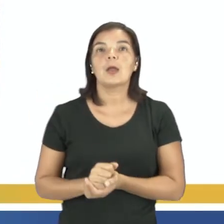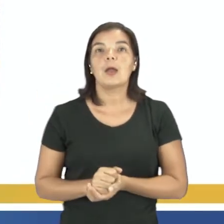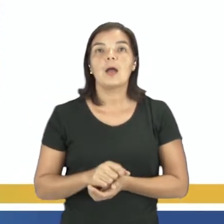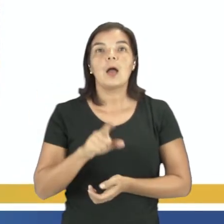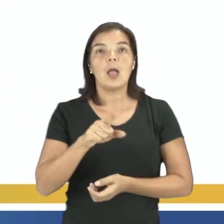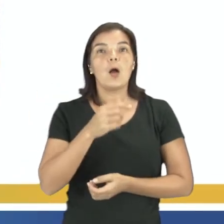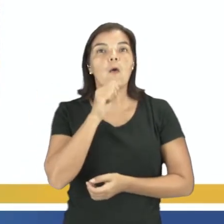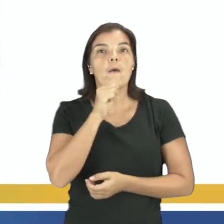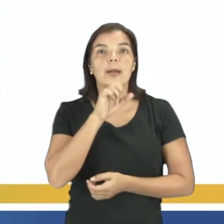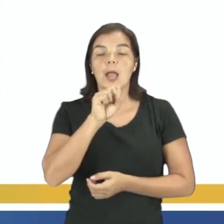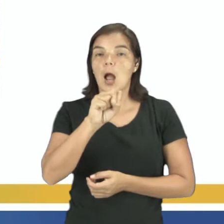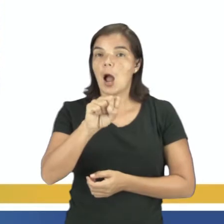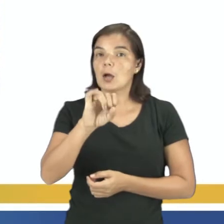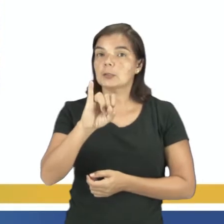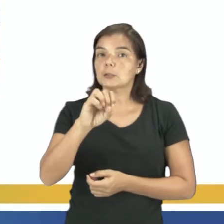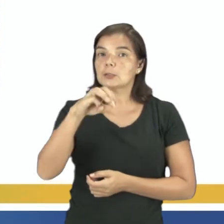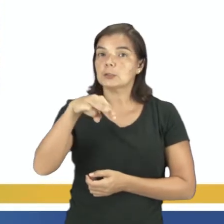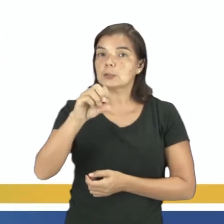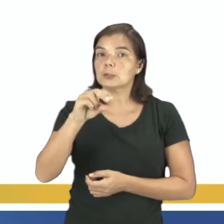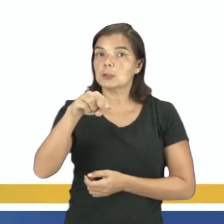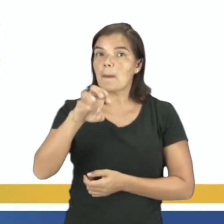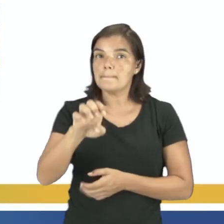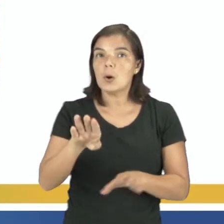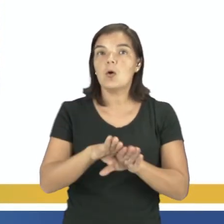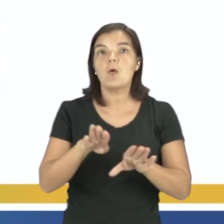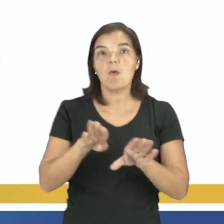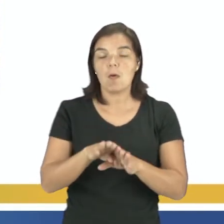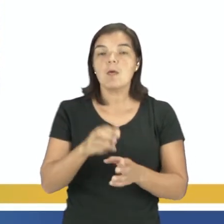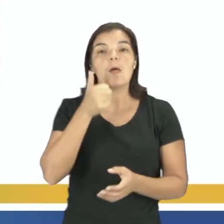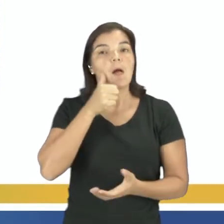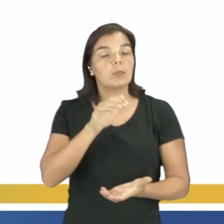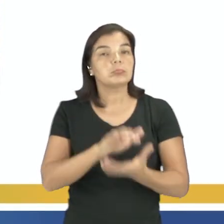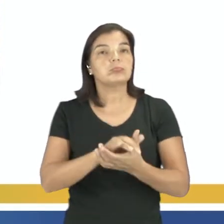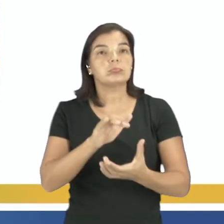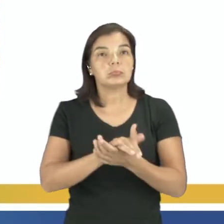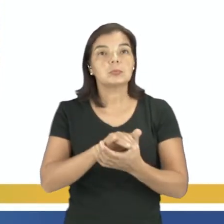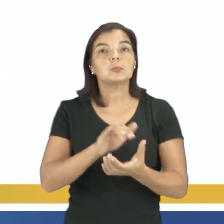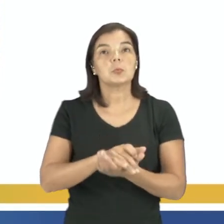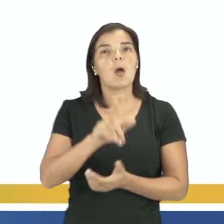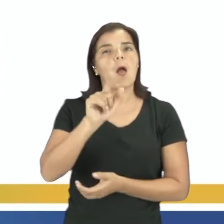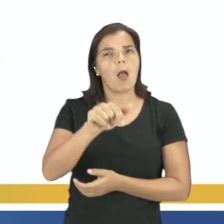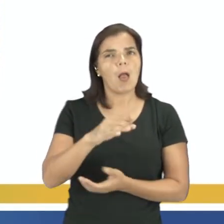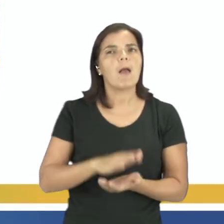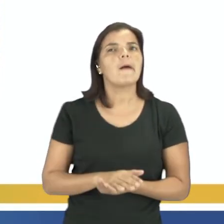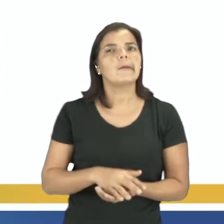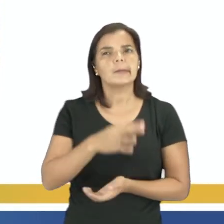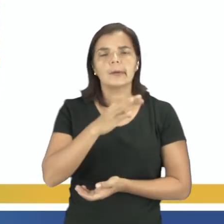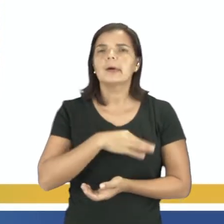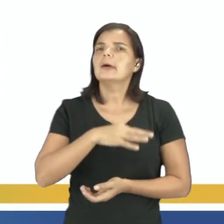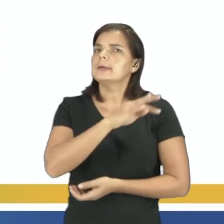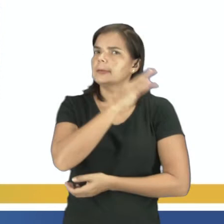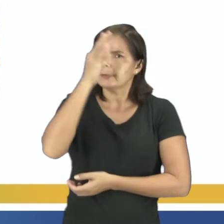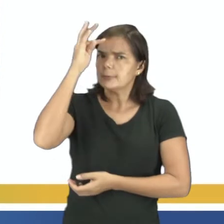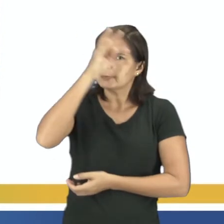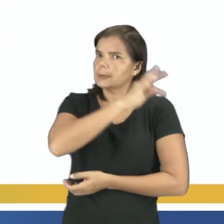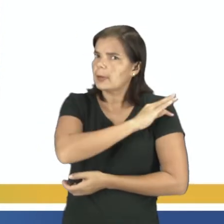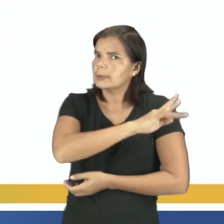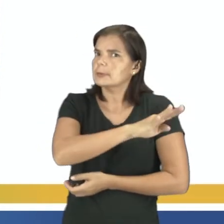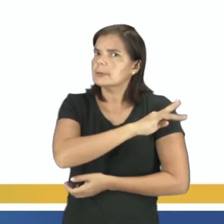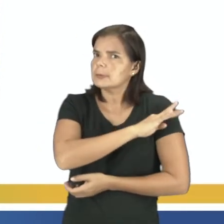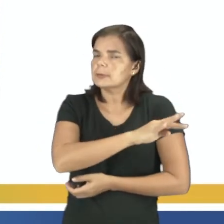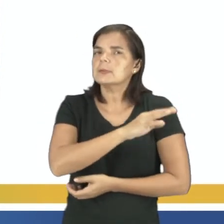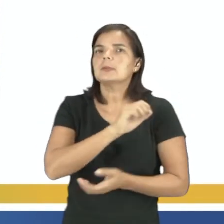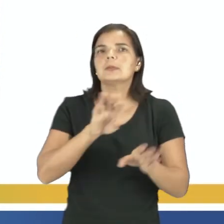ela foi a companheira de Jean-Paul Sartre, ela é uma das maiores teóricas do feminismo, porque